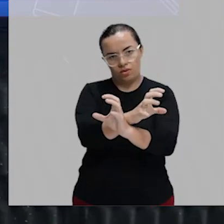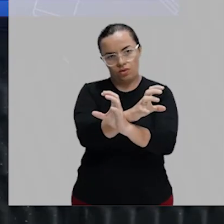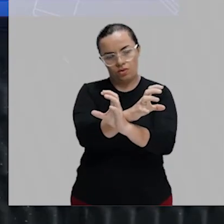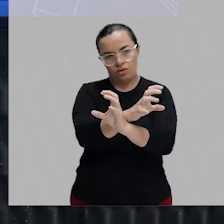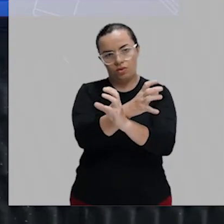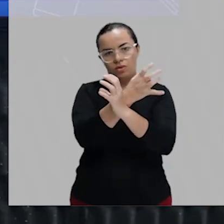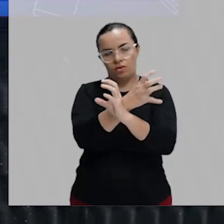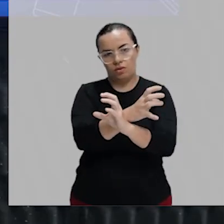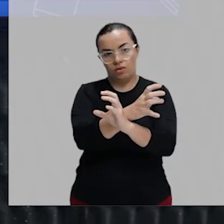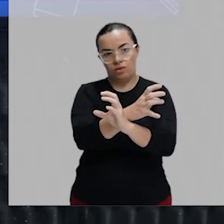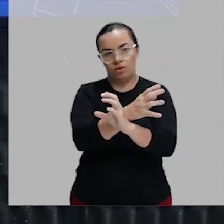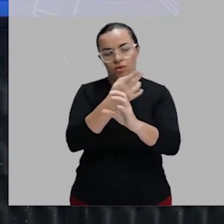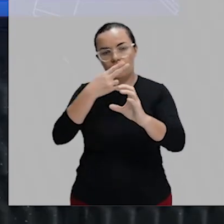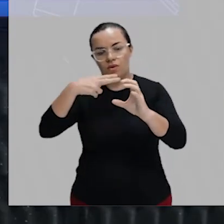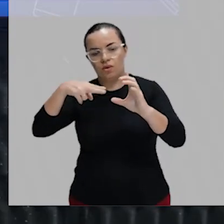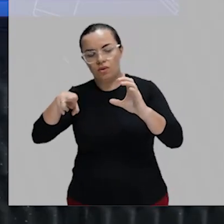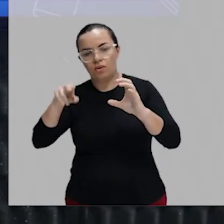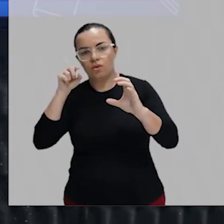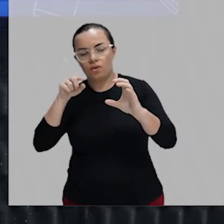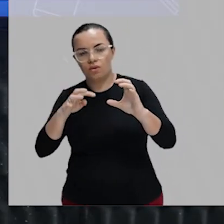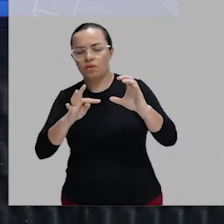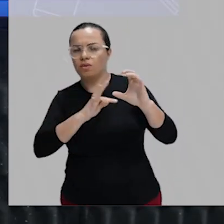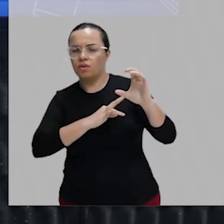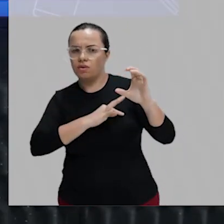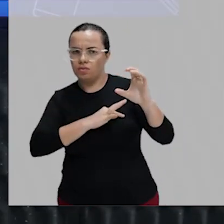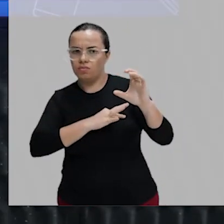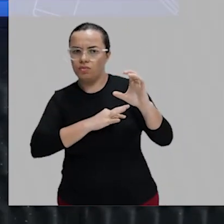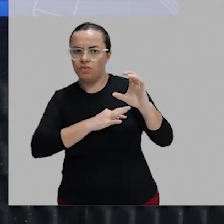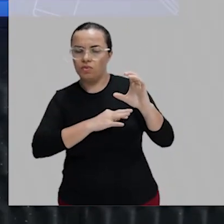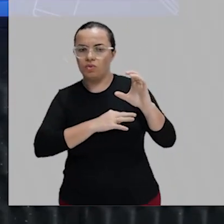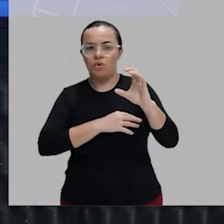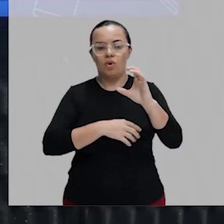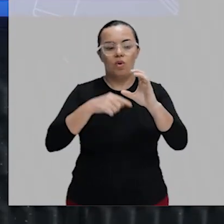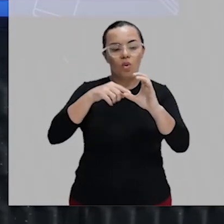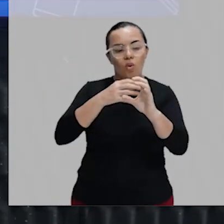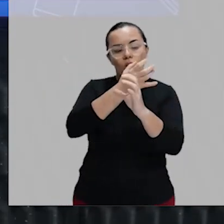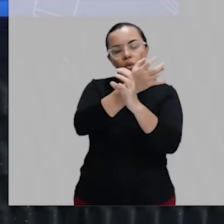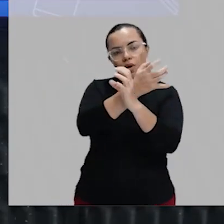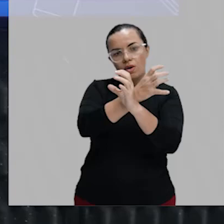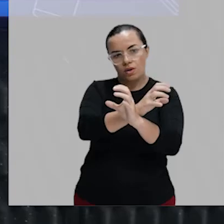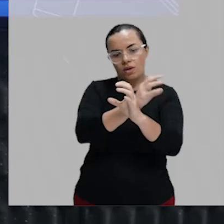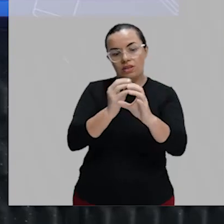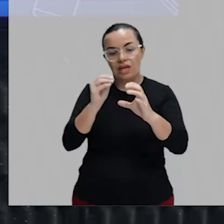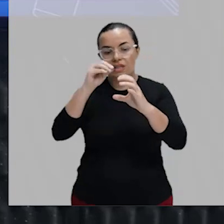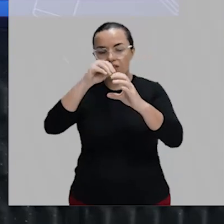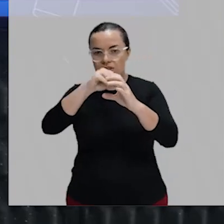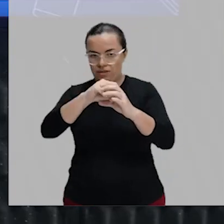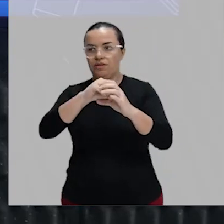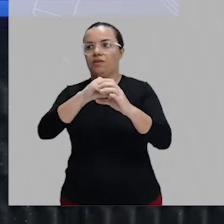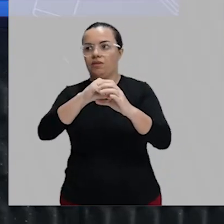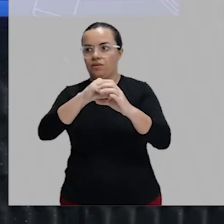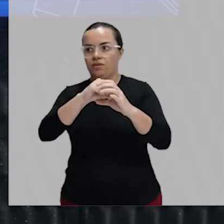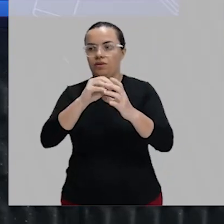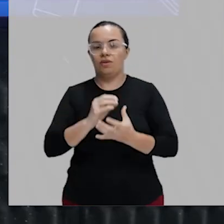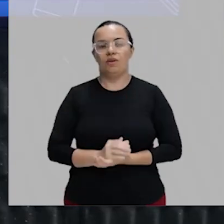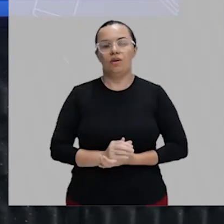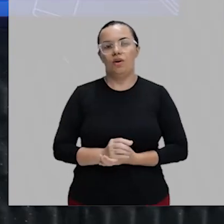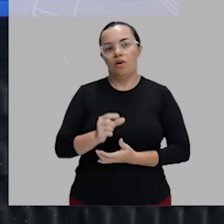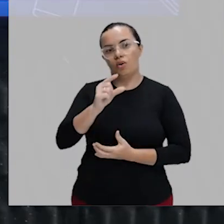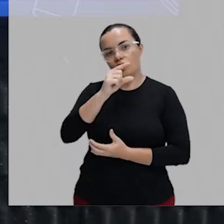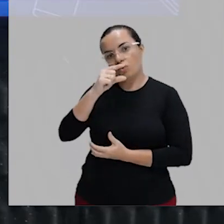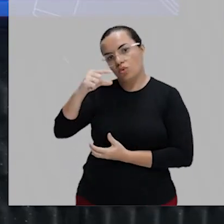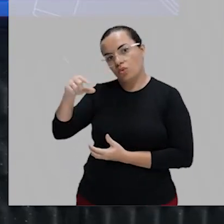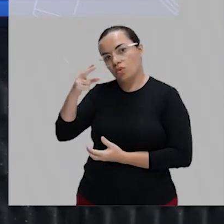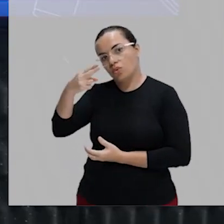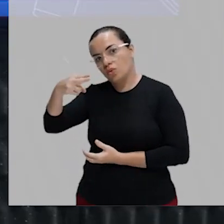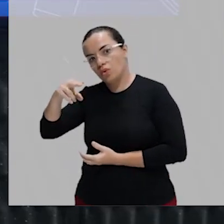técnico citoesqueleto significa esqueleto da célula, porque esse radicalzinho aqui, cito, vem de